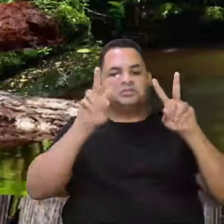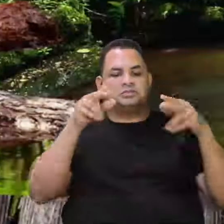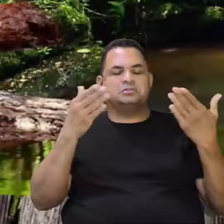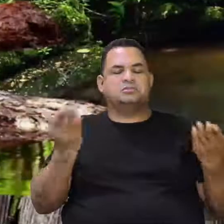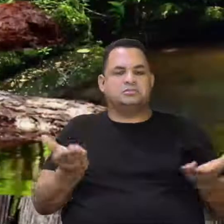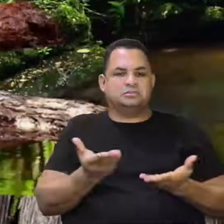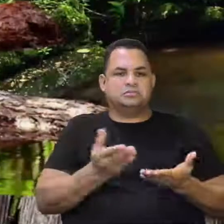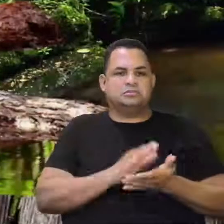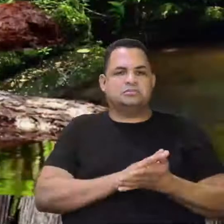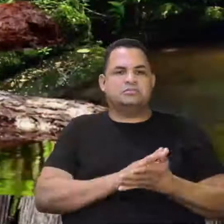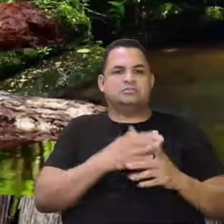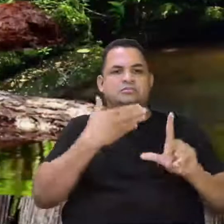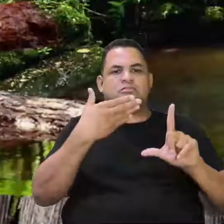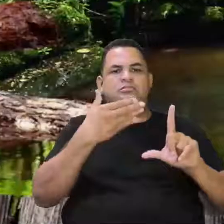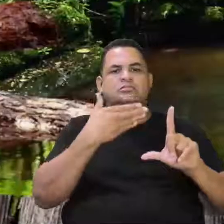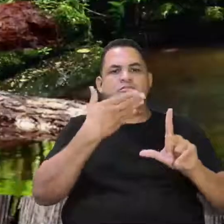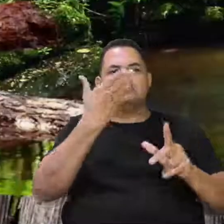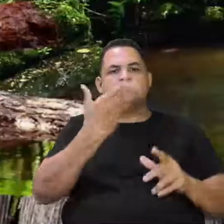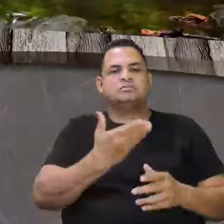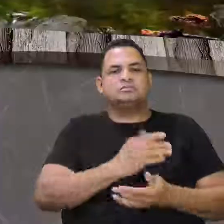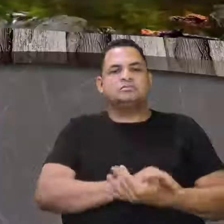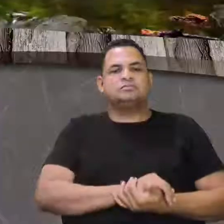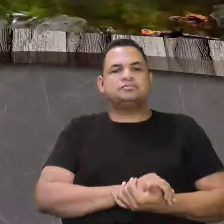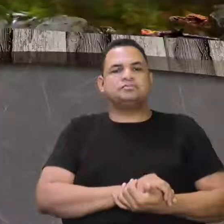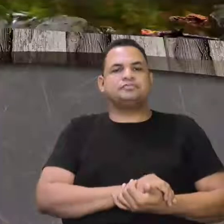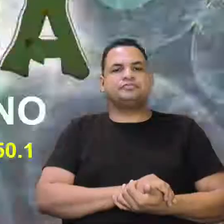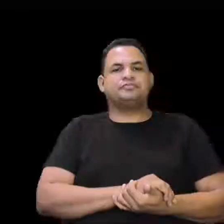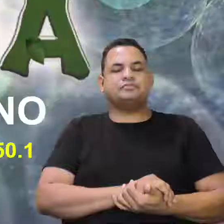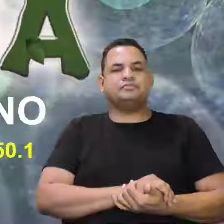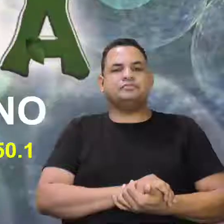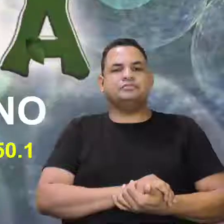tá bom? Olha lá na tela.